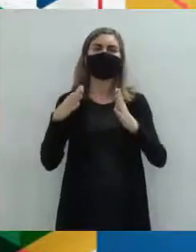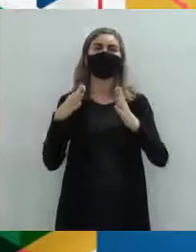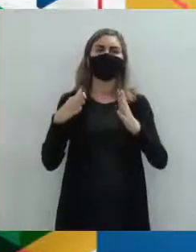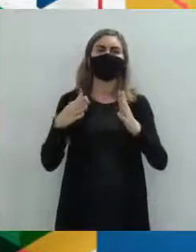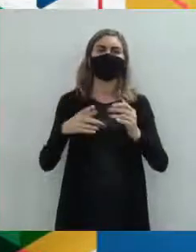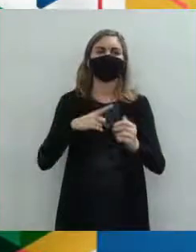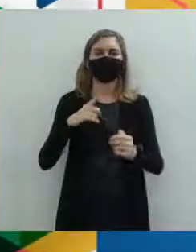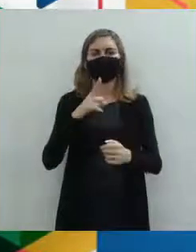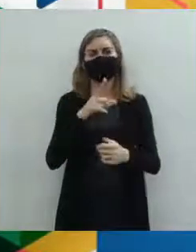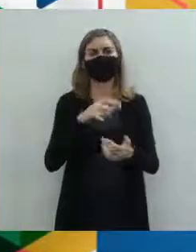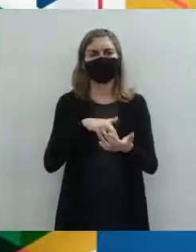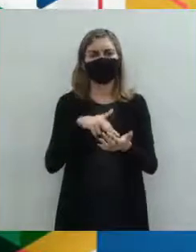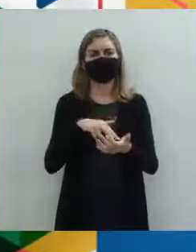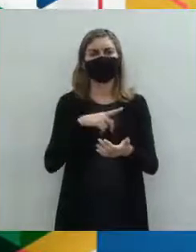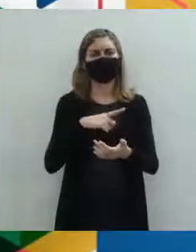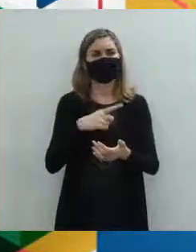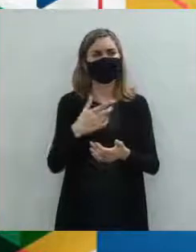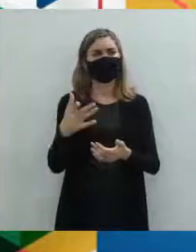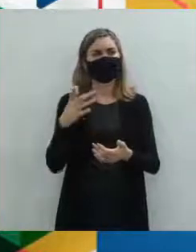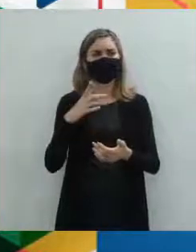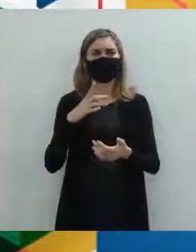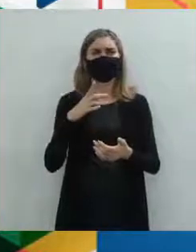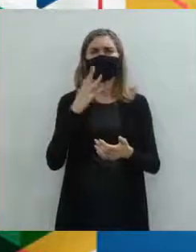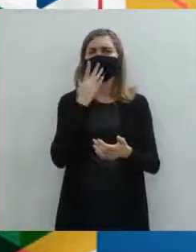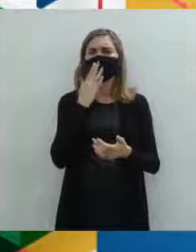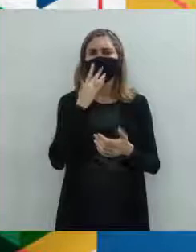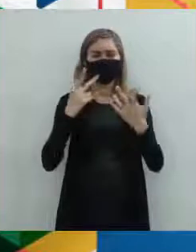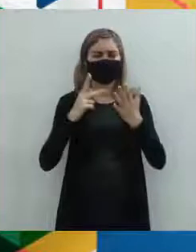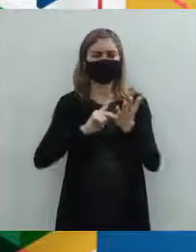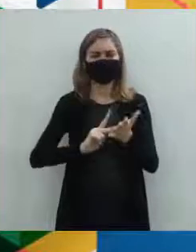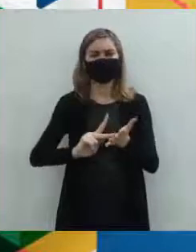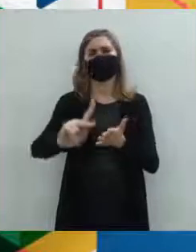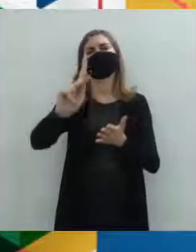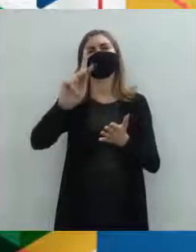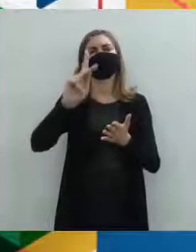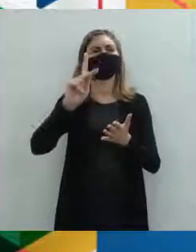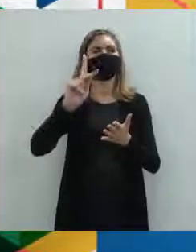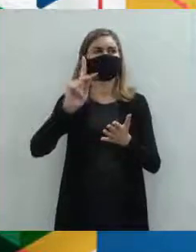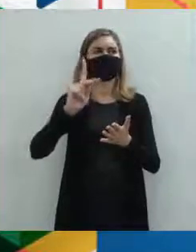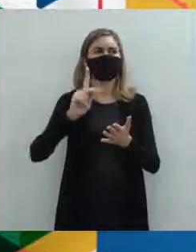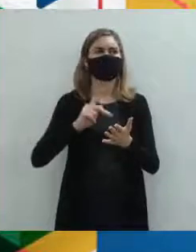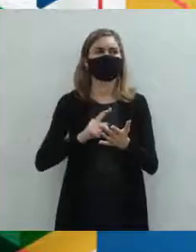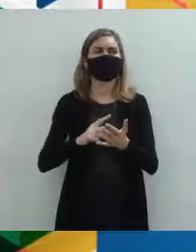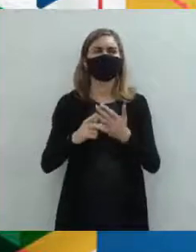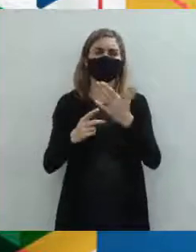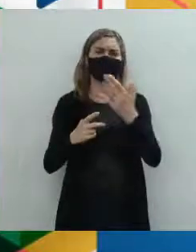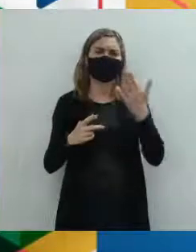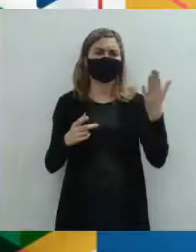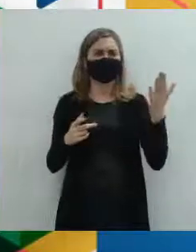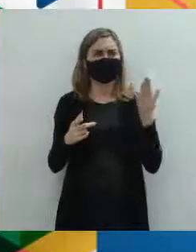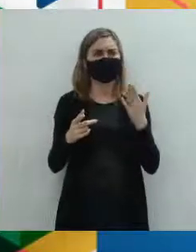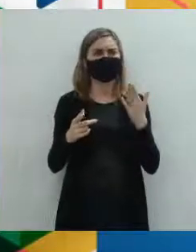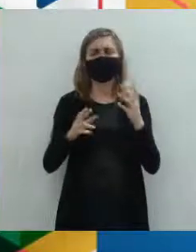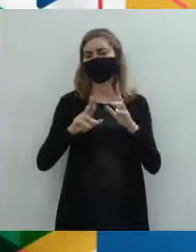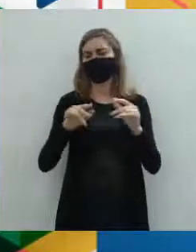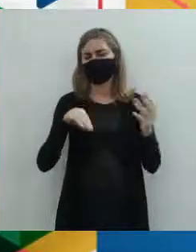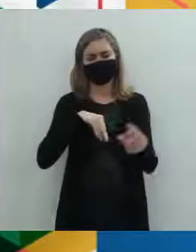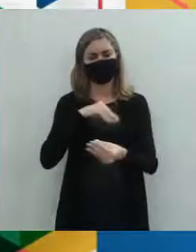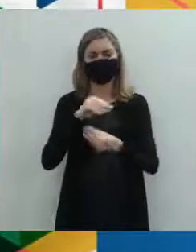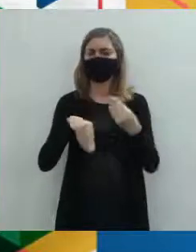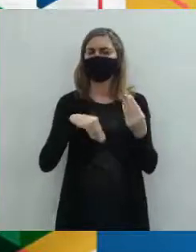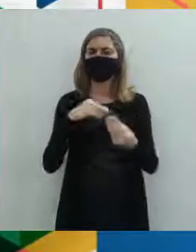está aí presente. Uso exclusivo das cores puras como saem das bisnagas. Então eles não fazem